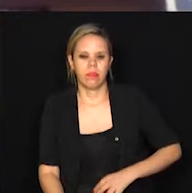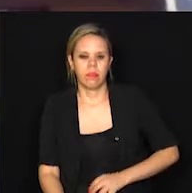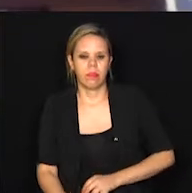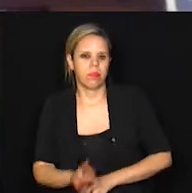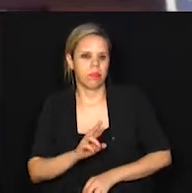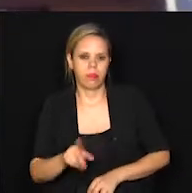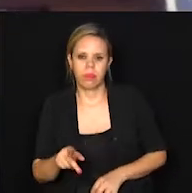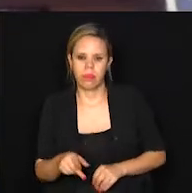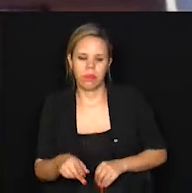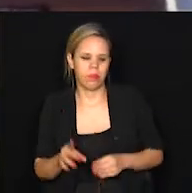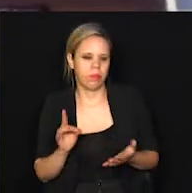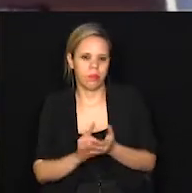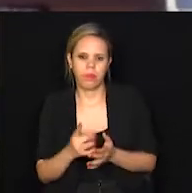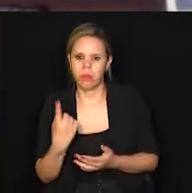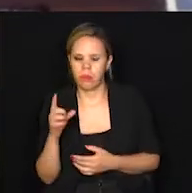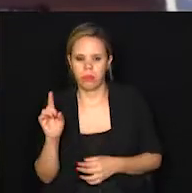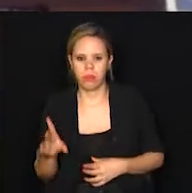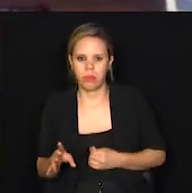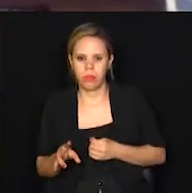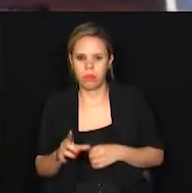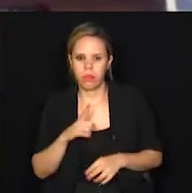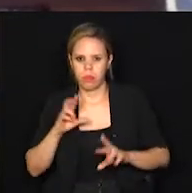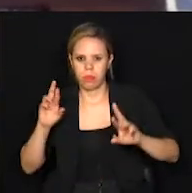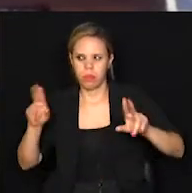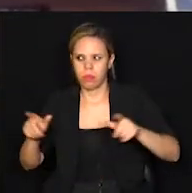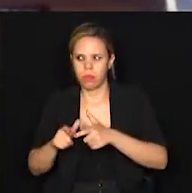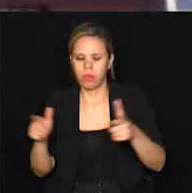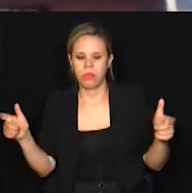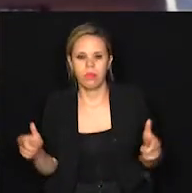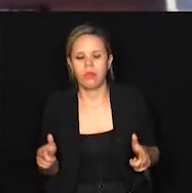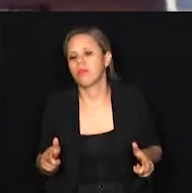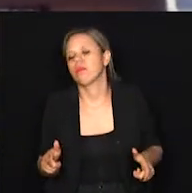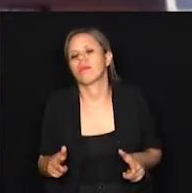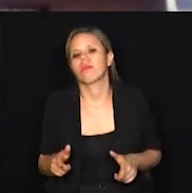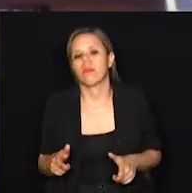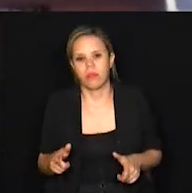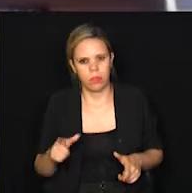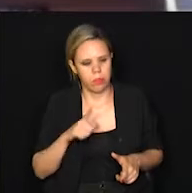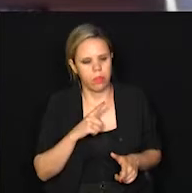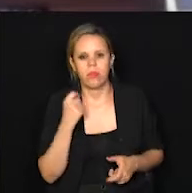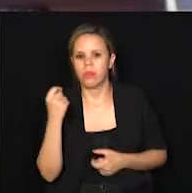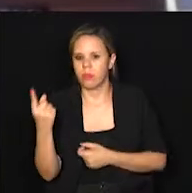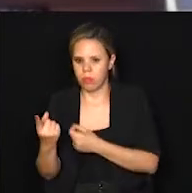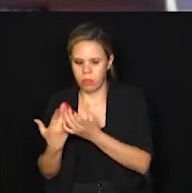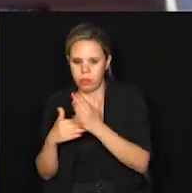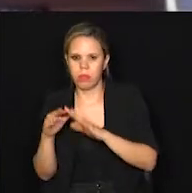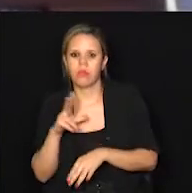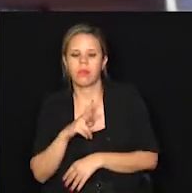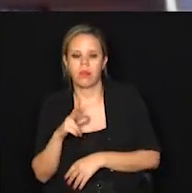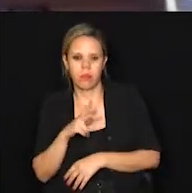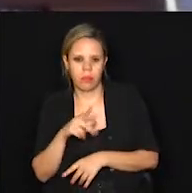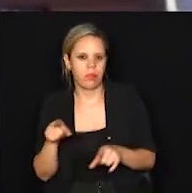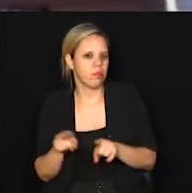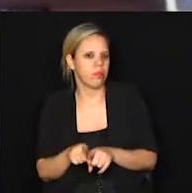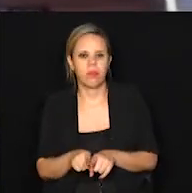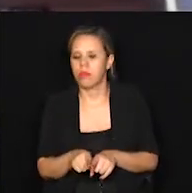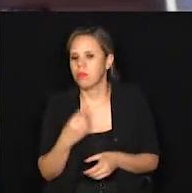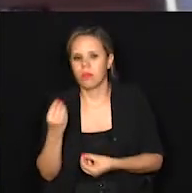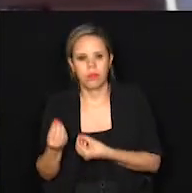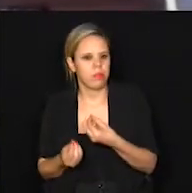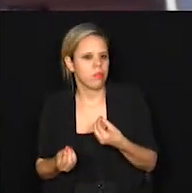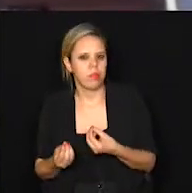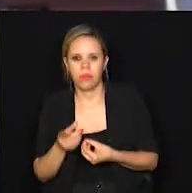é uma realidade só. Há diferenças enormes, né? Então, há escolas da rede privada que também não têm